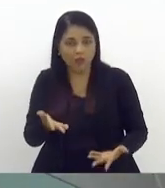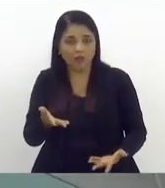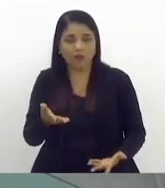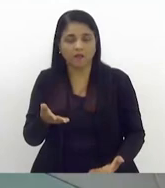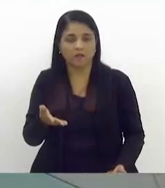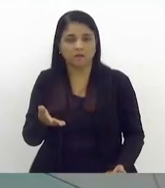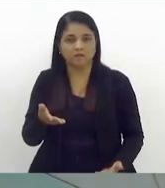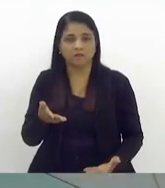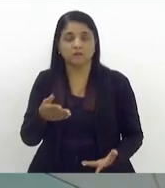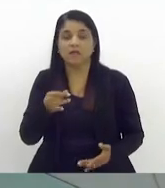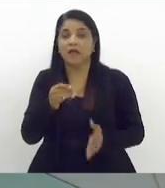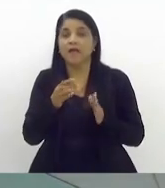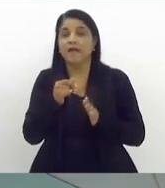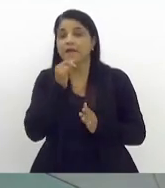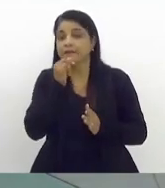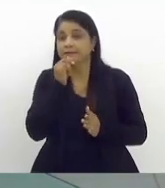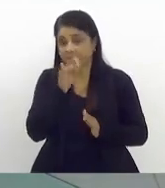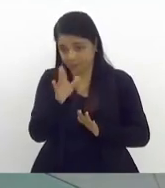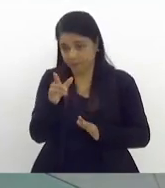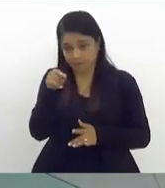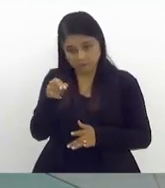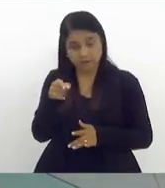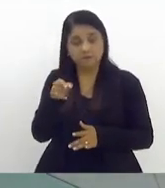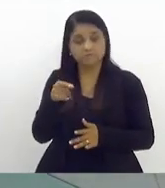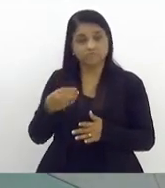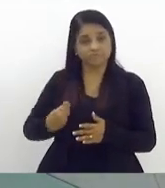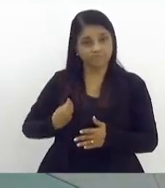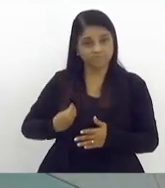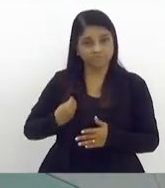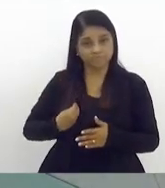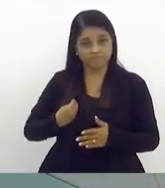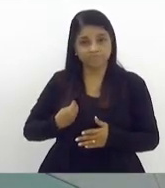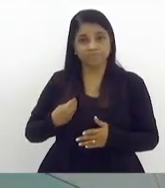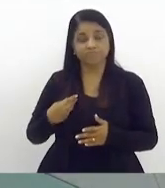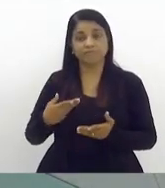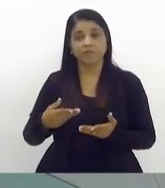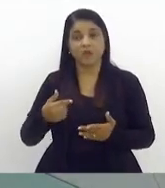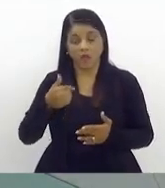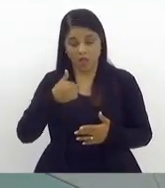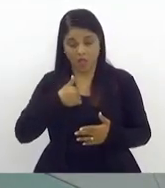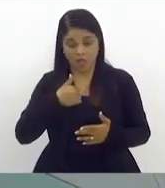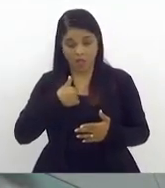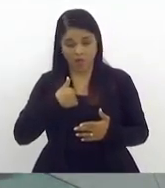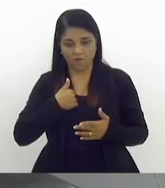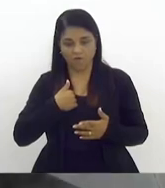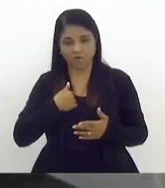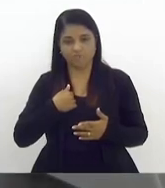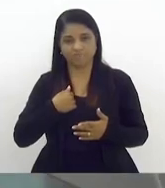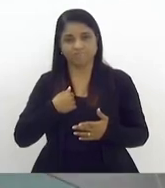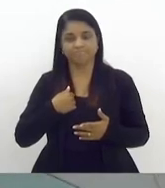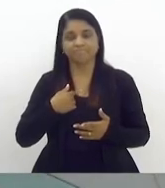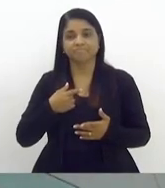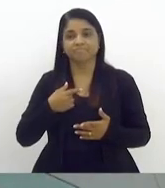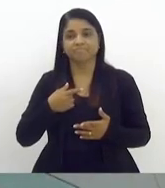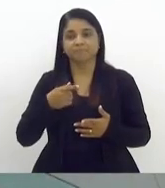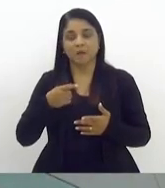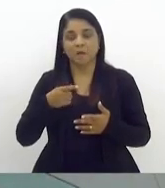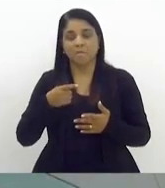exemplo, porque o senhor participou diretamente. Eu fui flagorosamente derrotado, mas só de